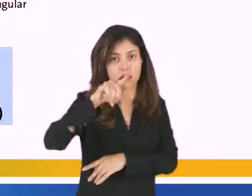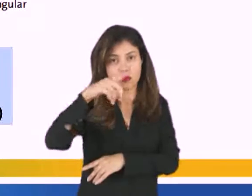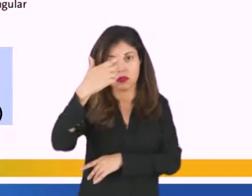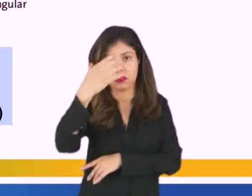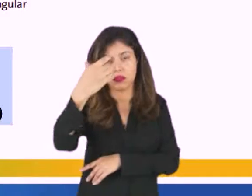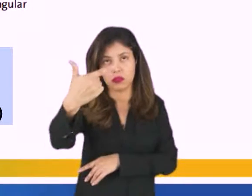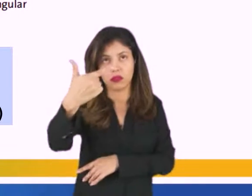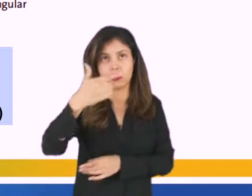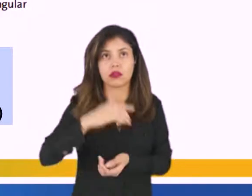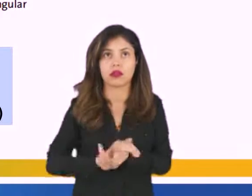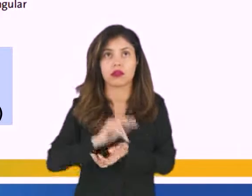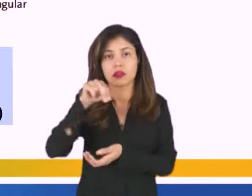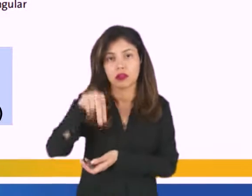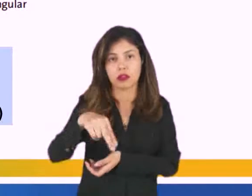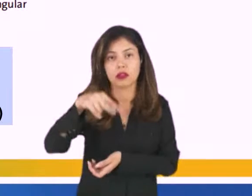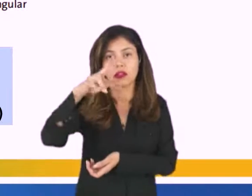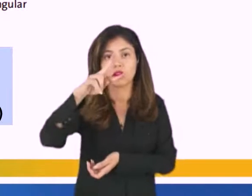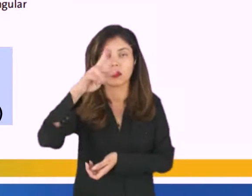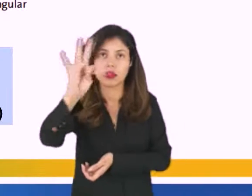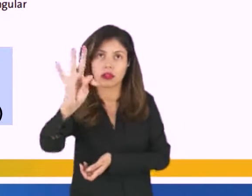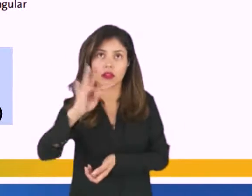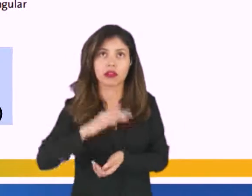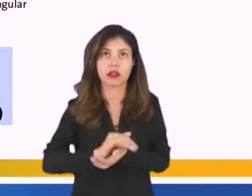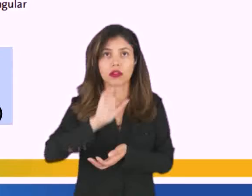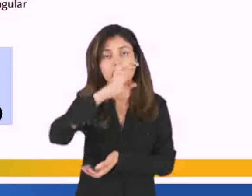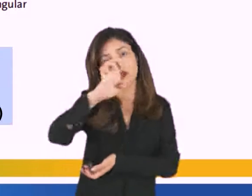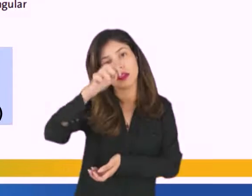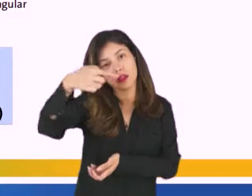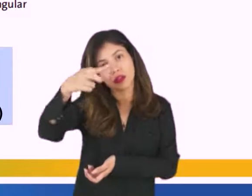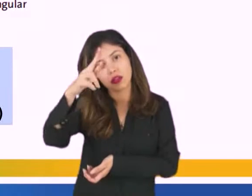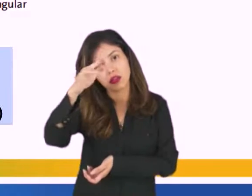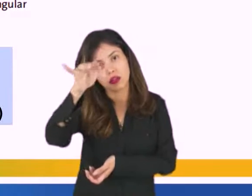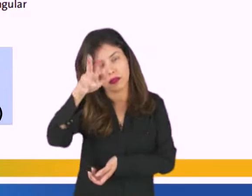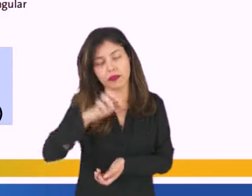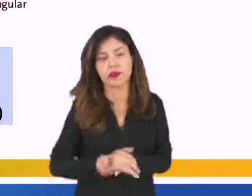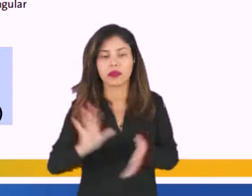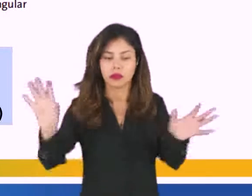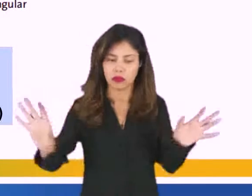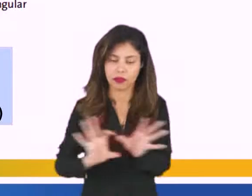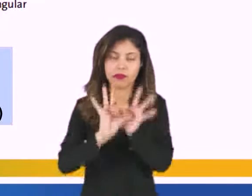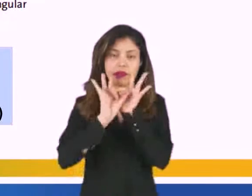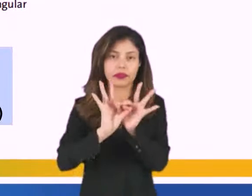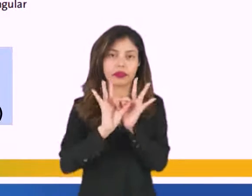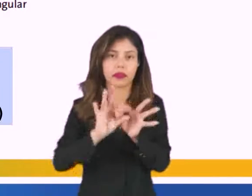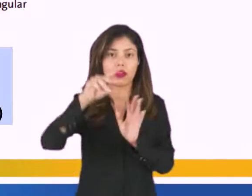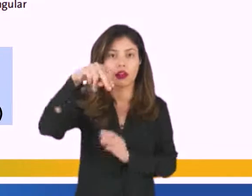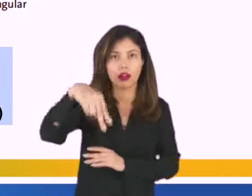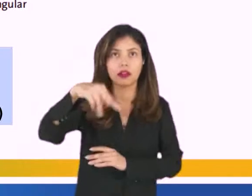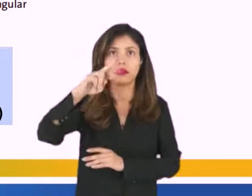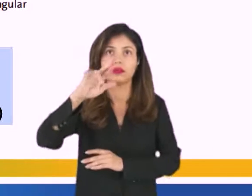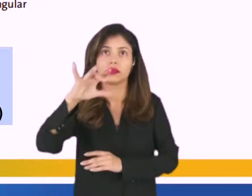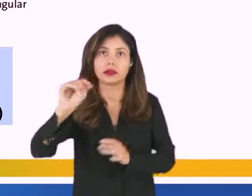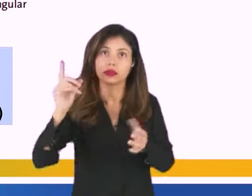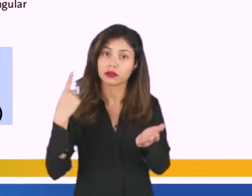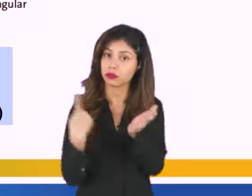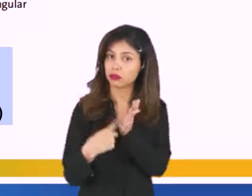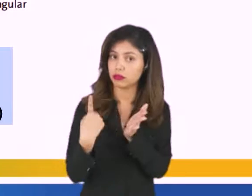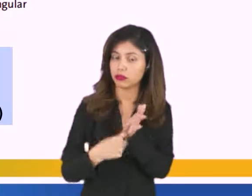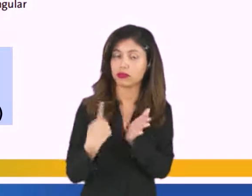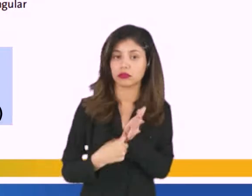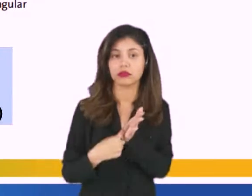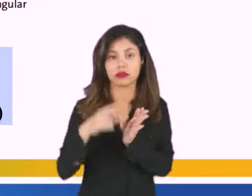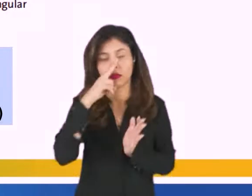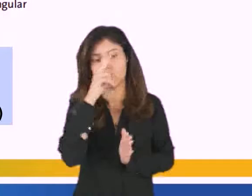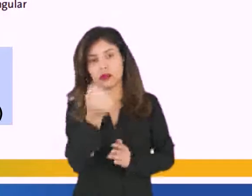oxigênio, o nitrogênio e o enxofre. E eles podem fazer ligação de hidrogênio de acordo com as